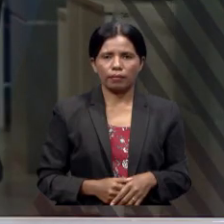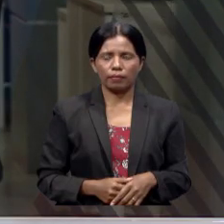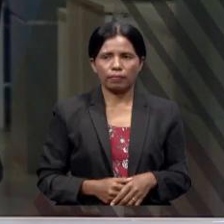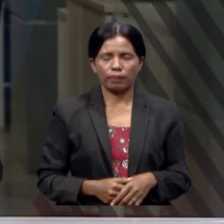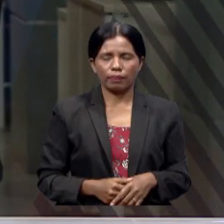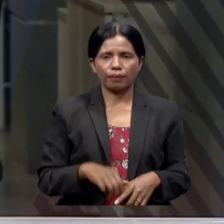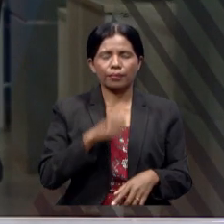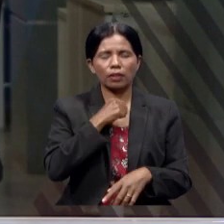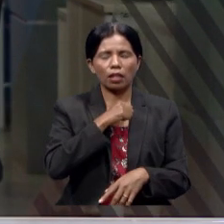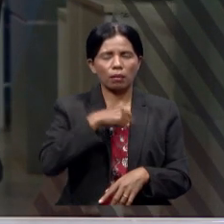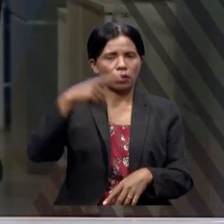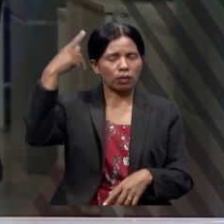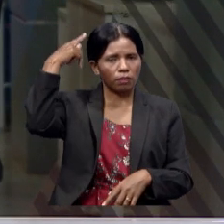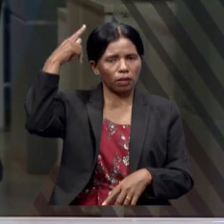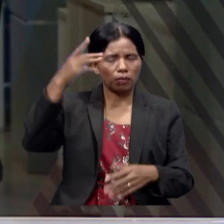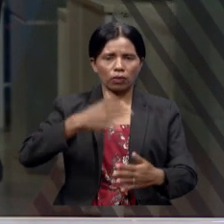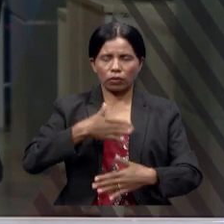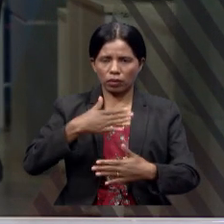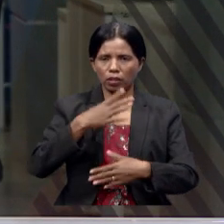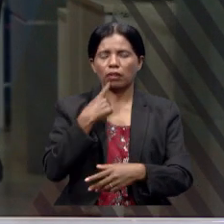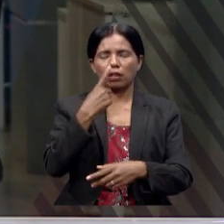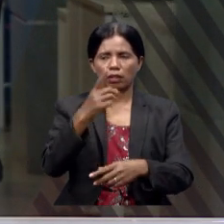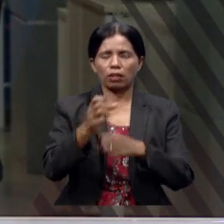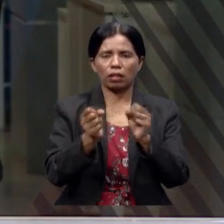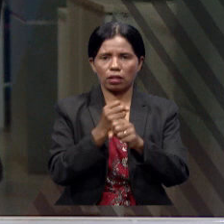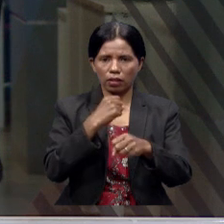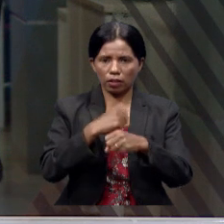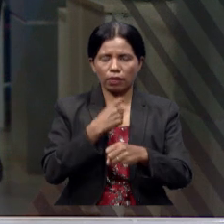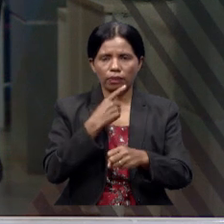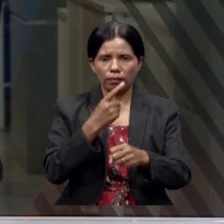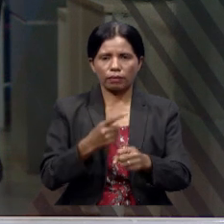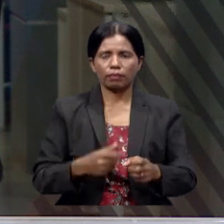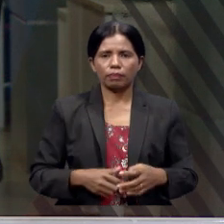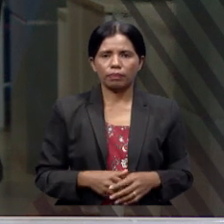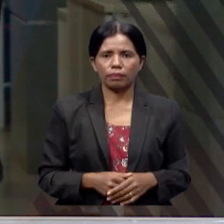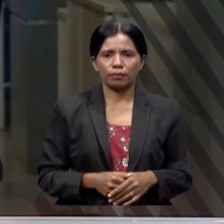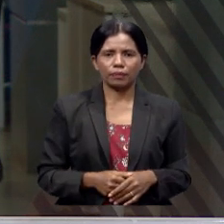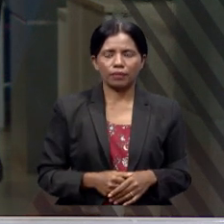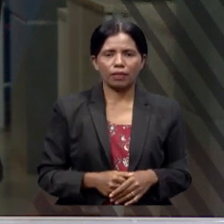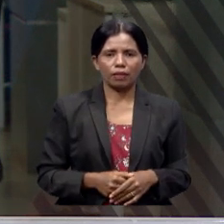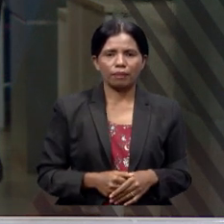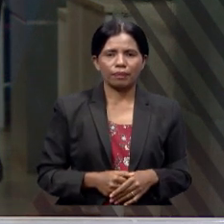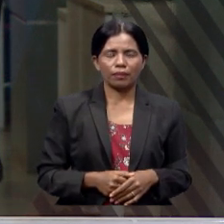Papa Francisco contente, ho devoção serana cattolica Timor-Leste, mas Jesus Divino e Misericórdia.